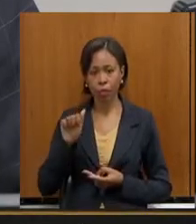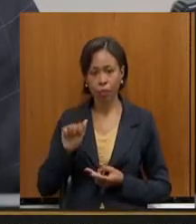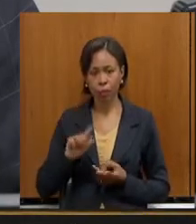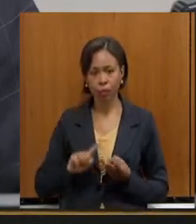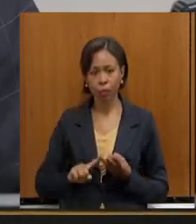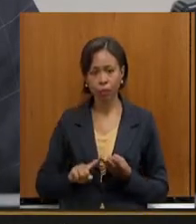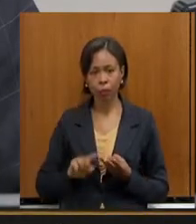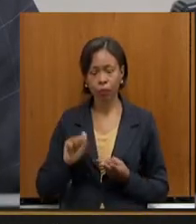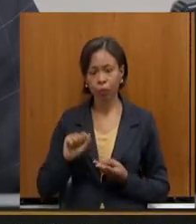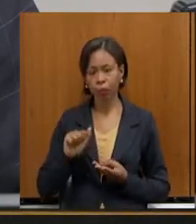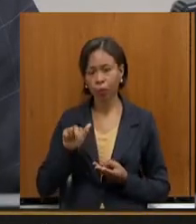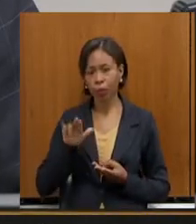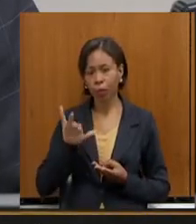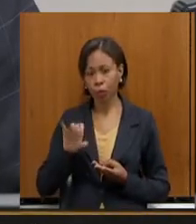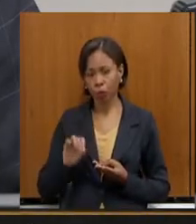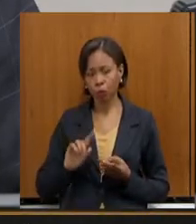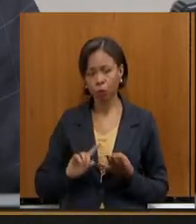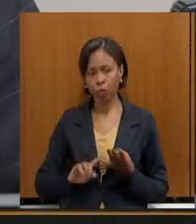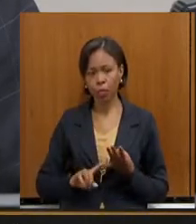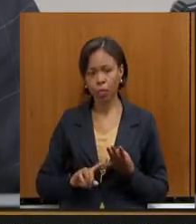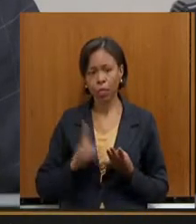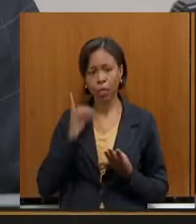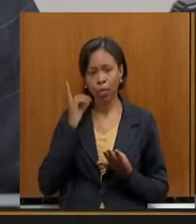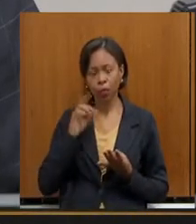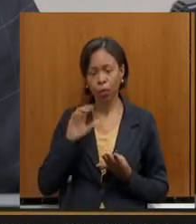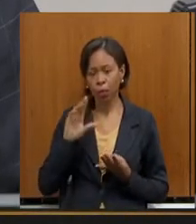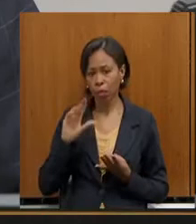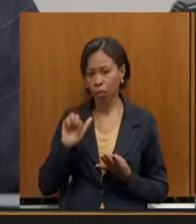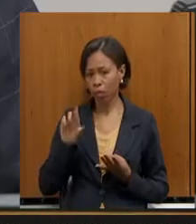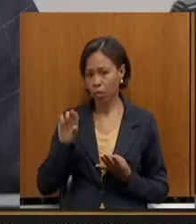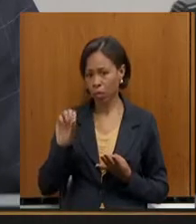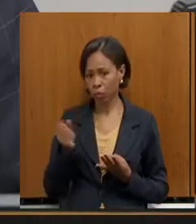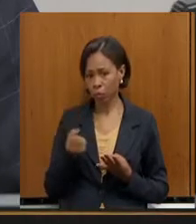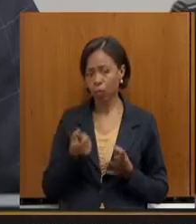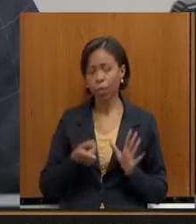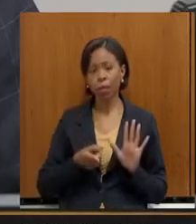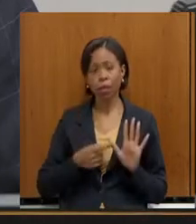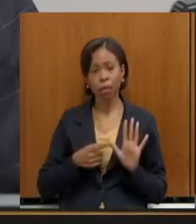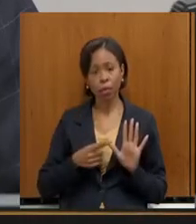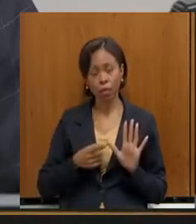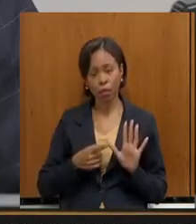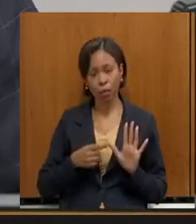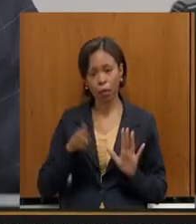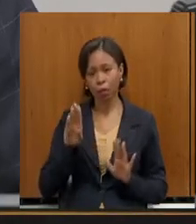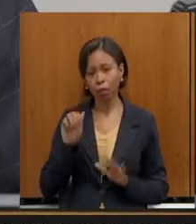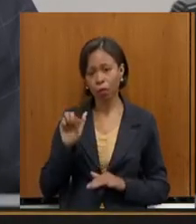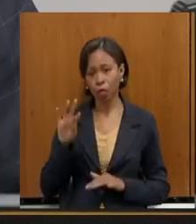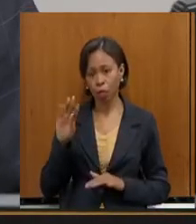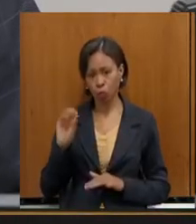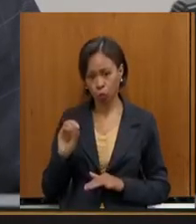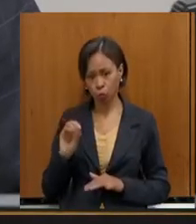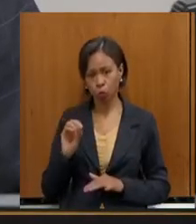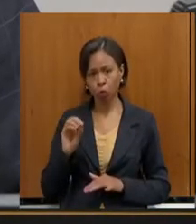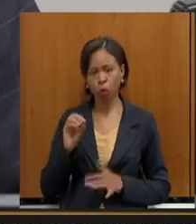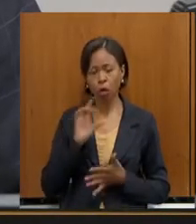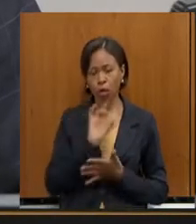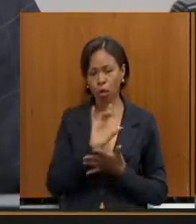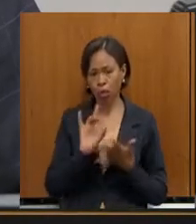Deputado Sávio Souza Cruz deputado Carlos Pimenta e em seguida a deputado Bartô